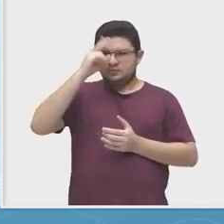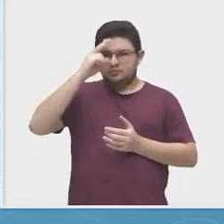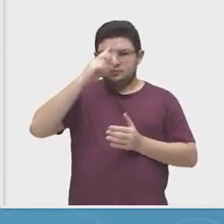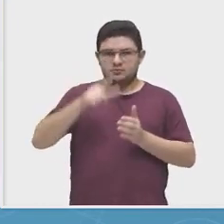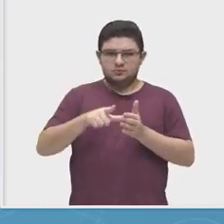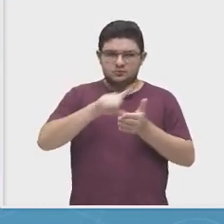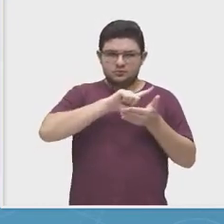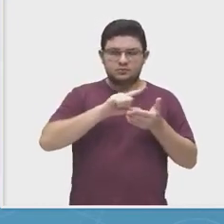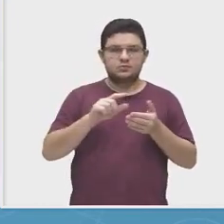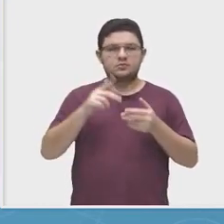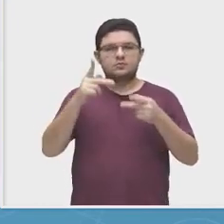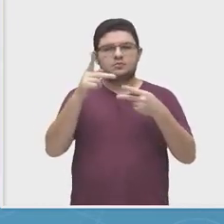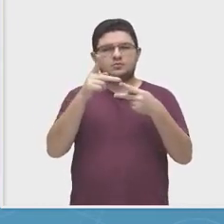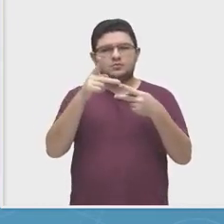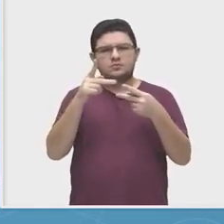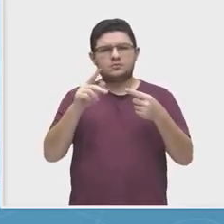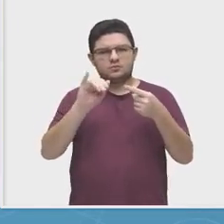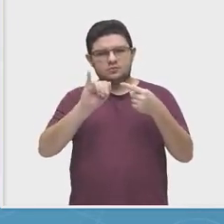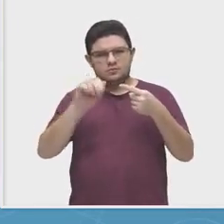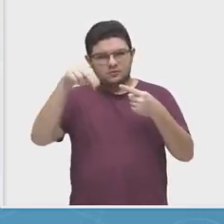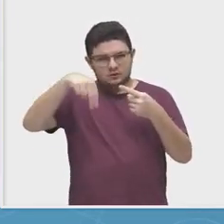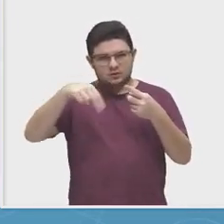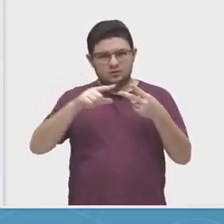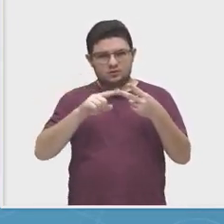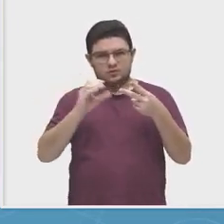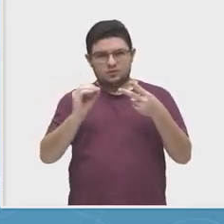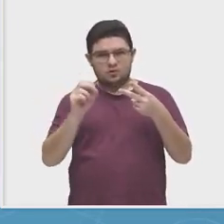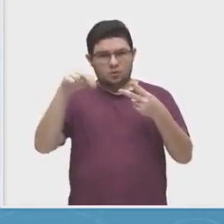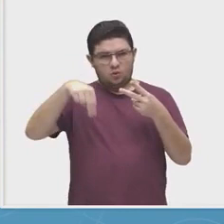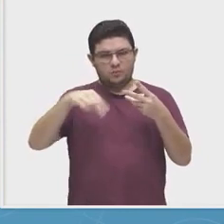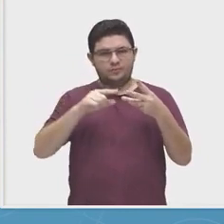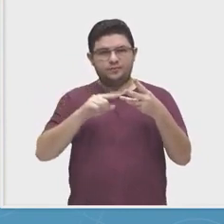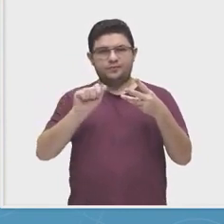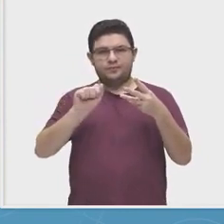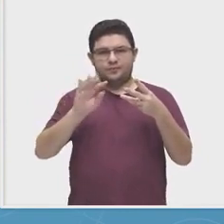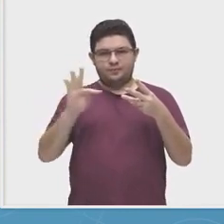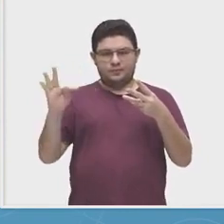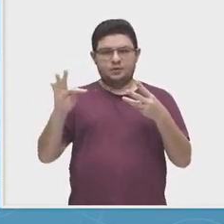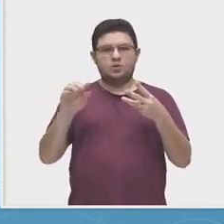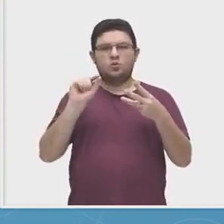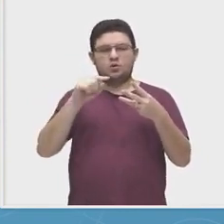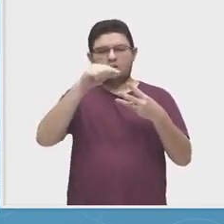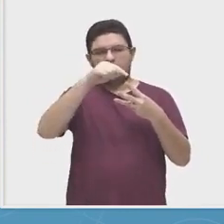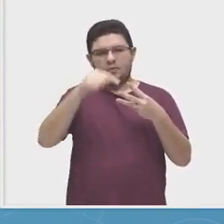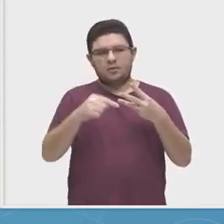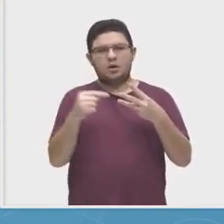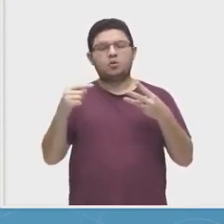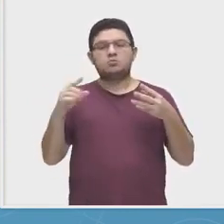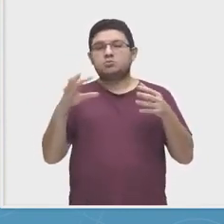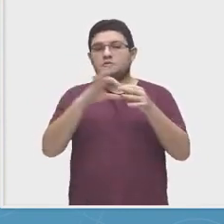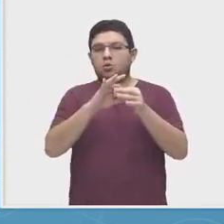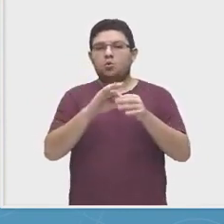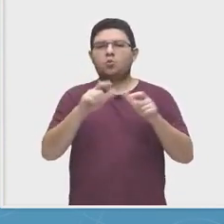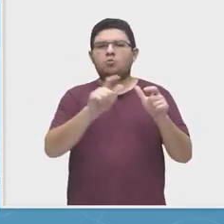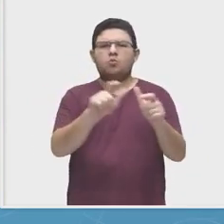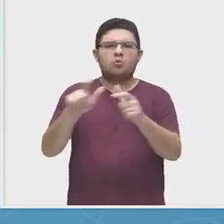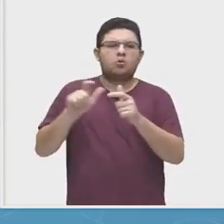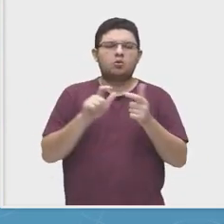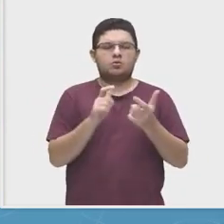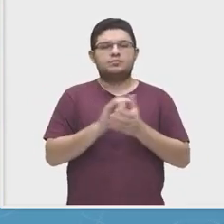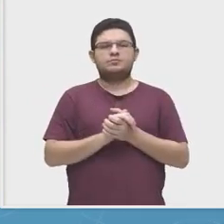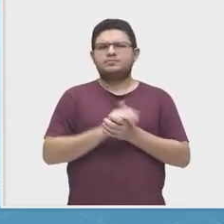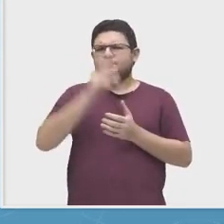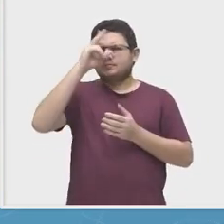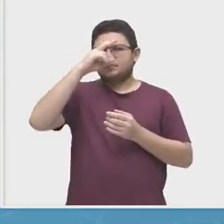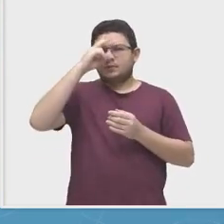on e at são utilizados, né, para lugares e a gente passa a ideia da pirâmide. A base, que é um local amplo,